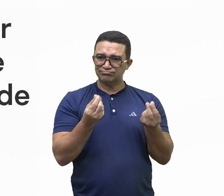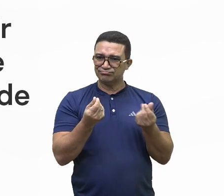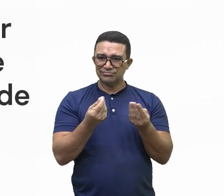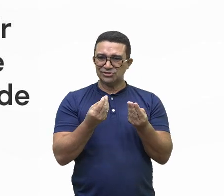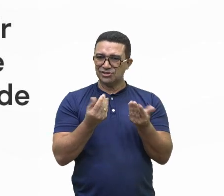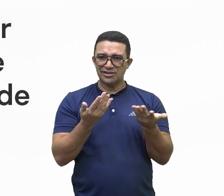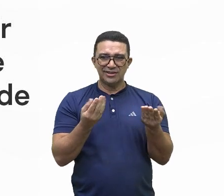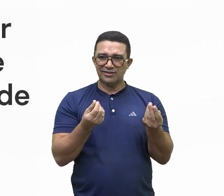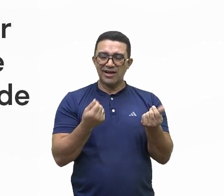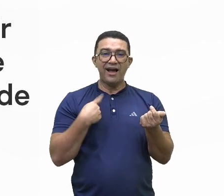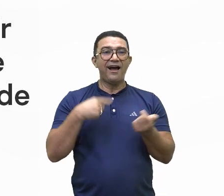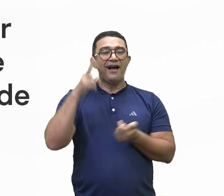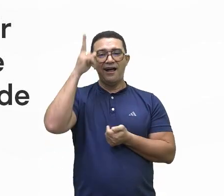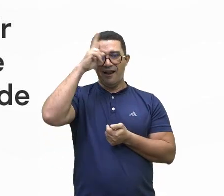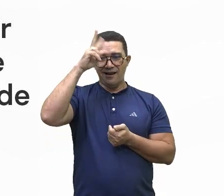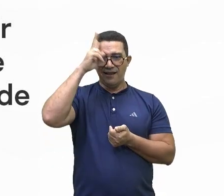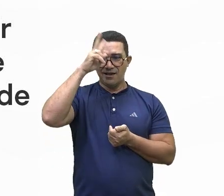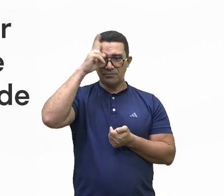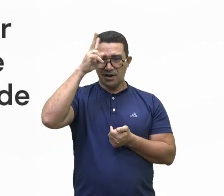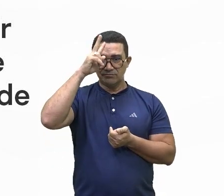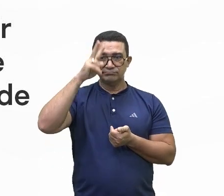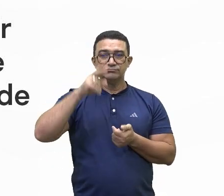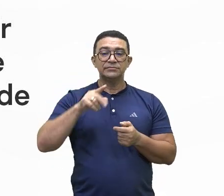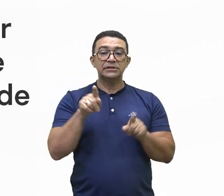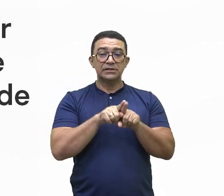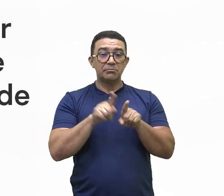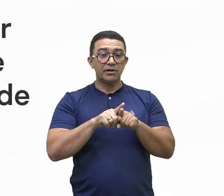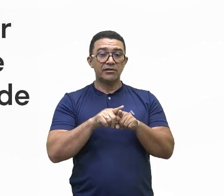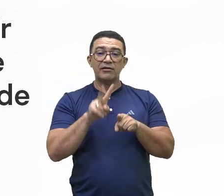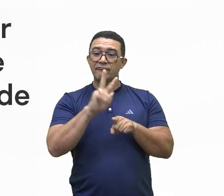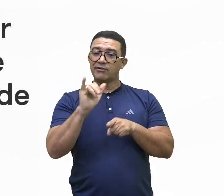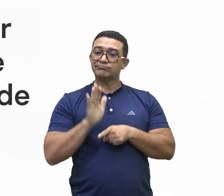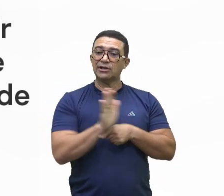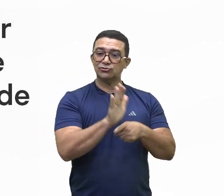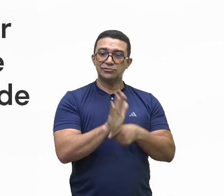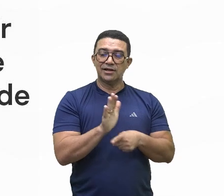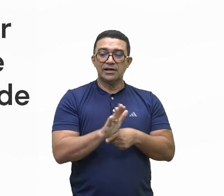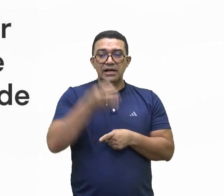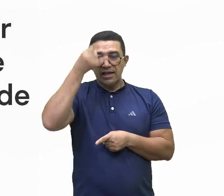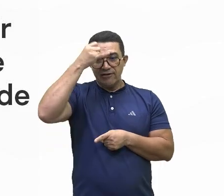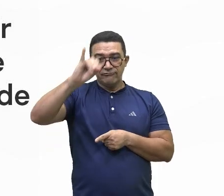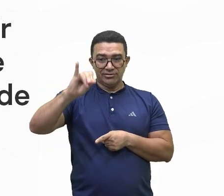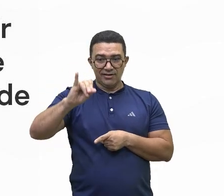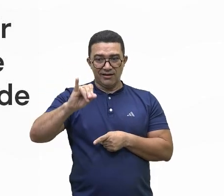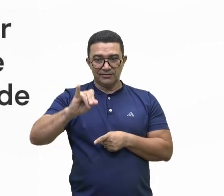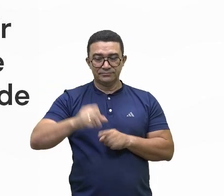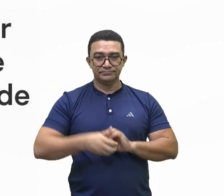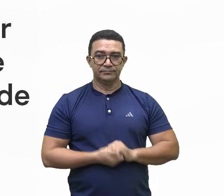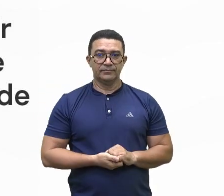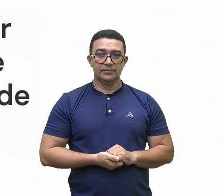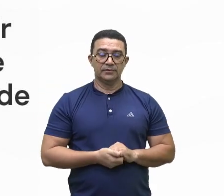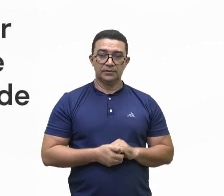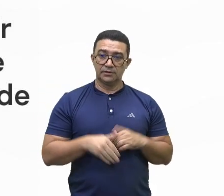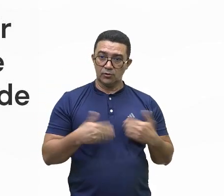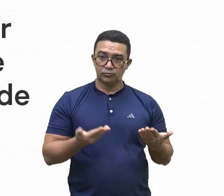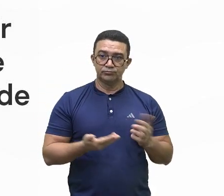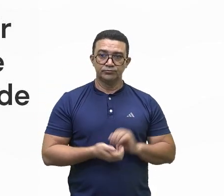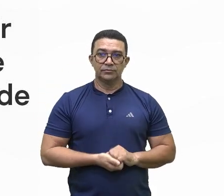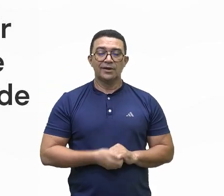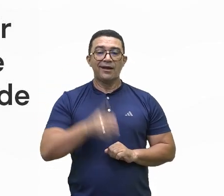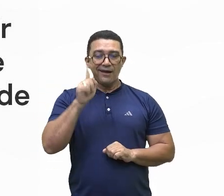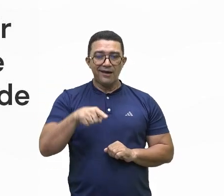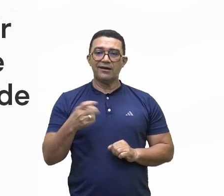desperdiçado, você vai lembrar e isso vai ajudar você a não fazer o mesmo. Então, nesse sentido, é por isso